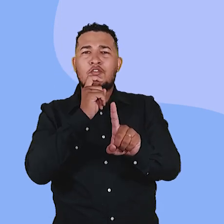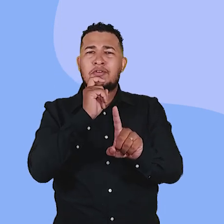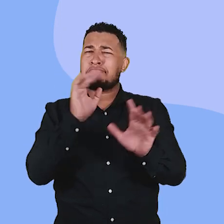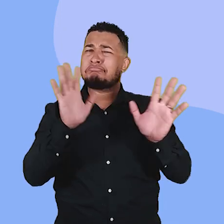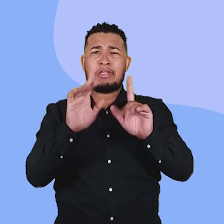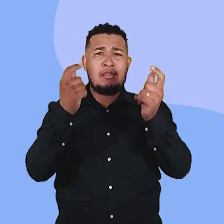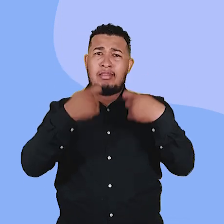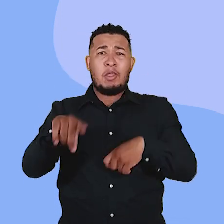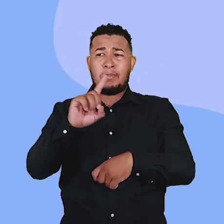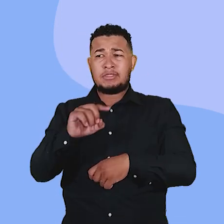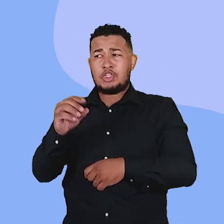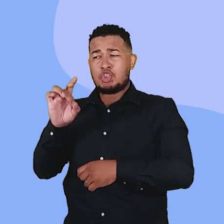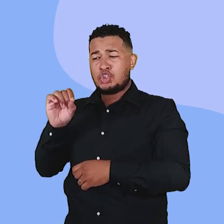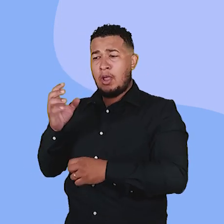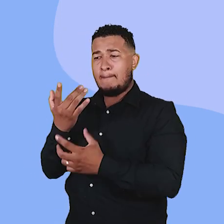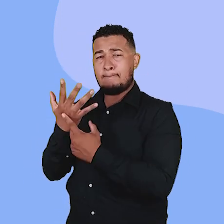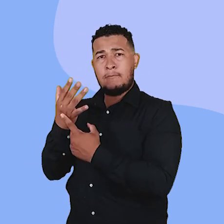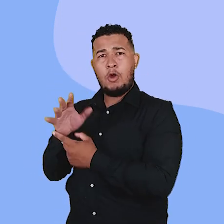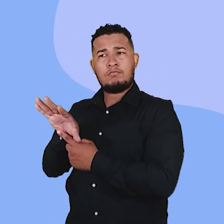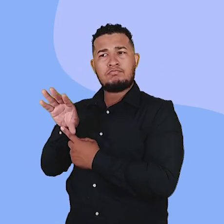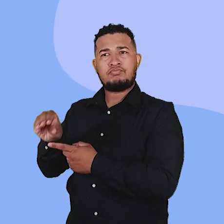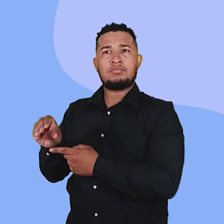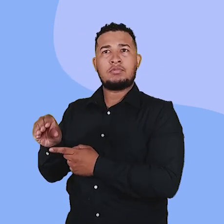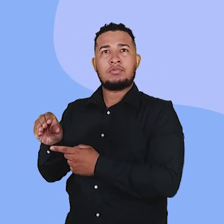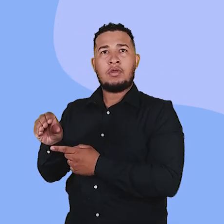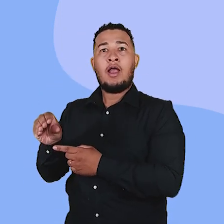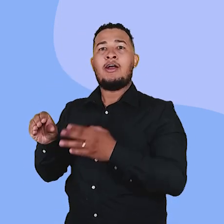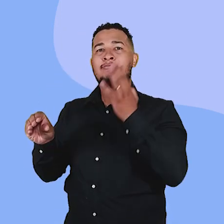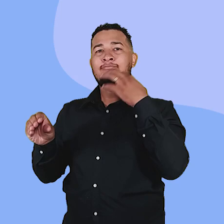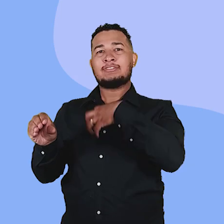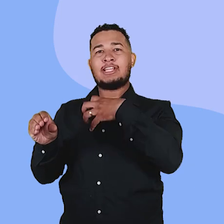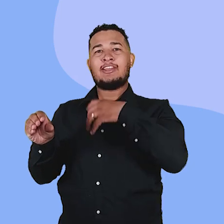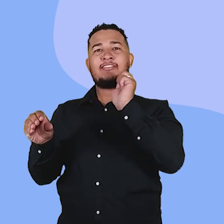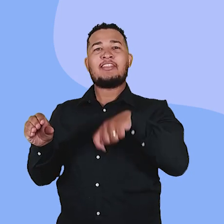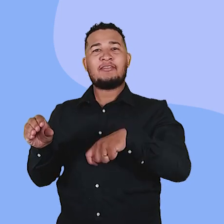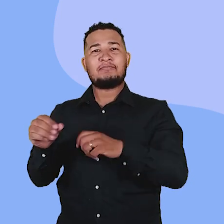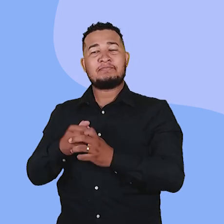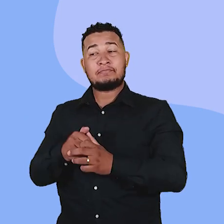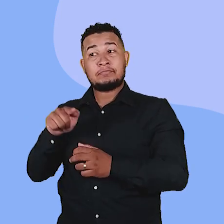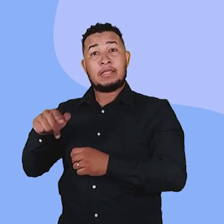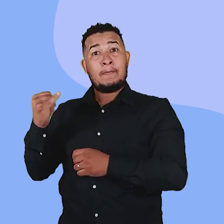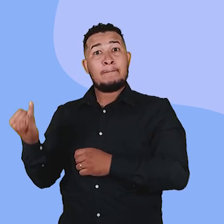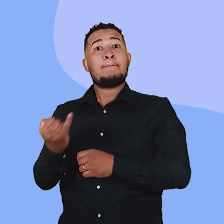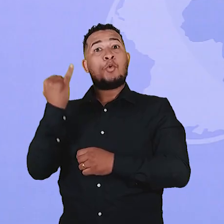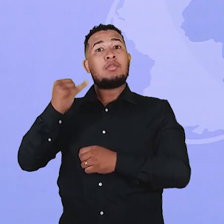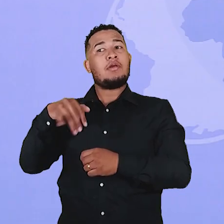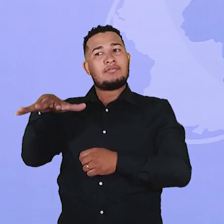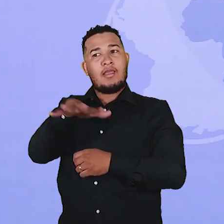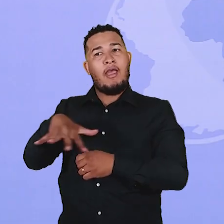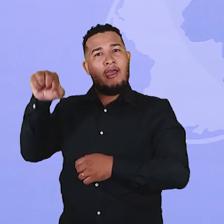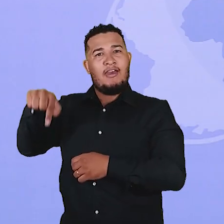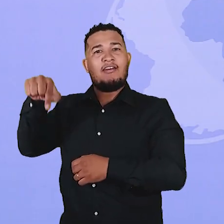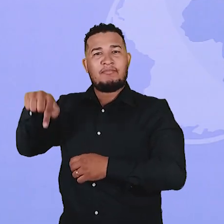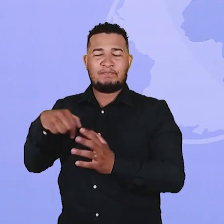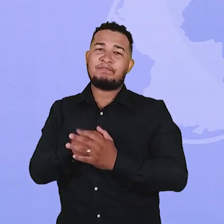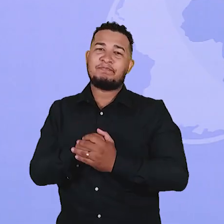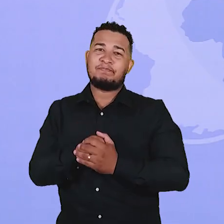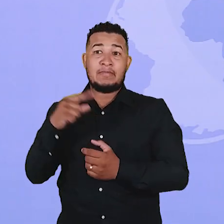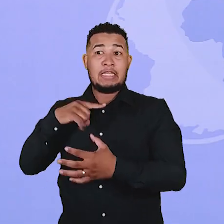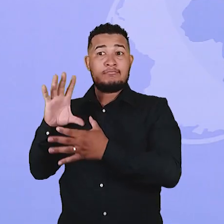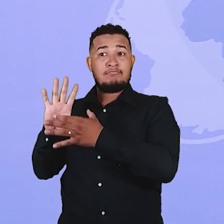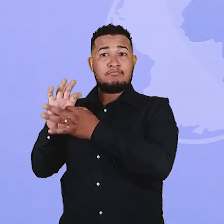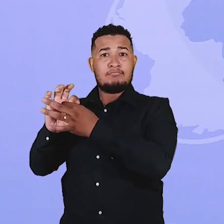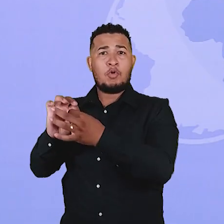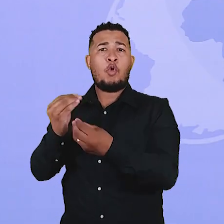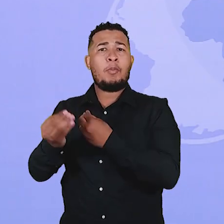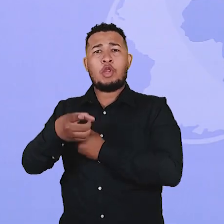esse meu fenômeno. Então, isso na macroscopia é muito importante, é aquilo que está atrelado ao